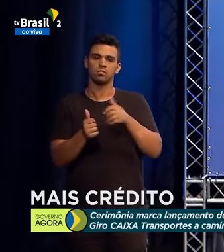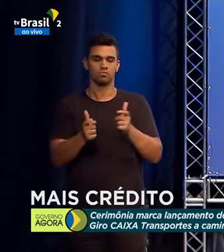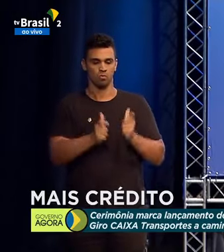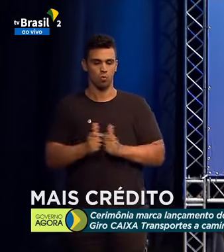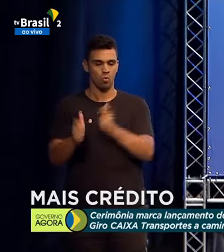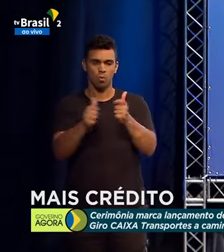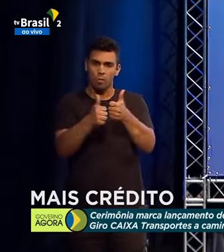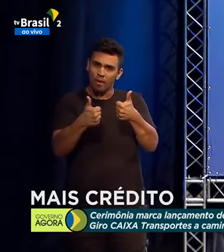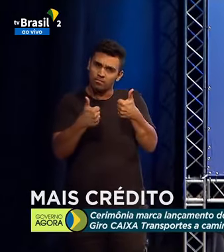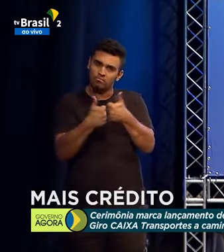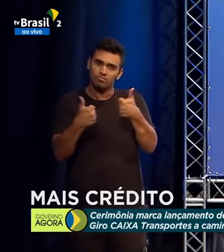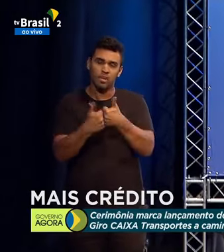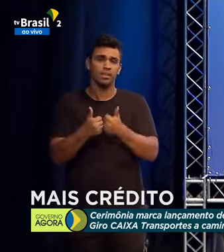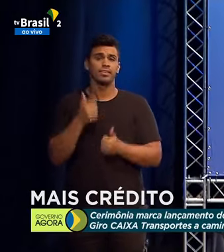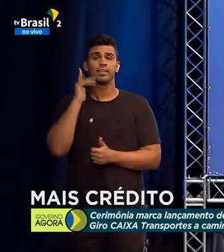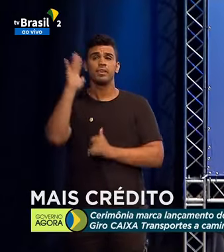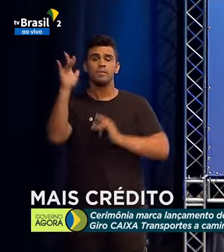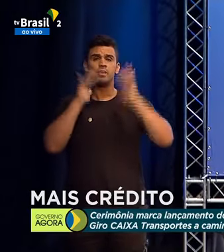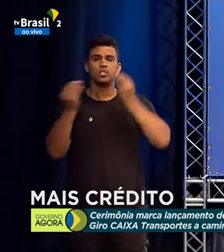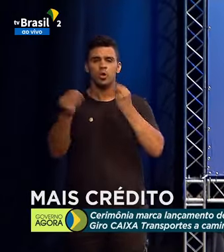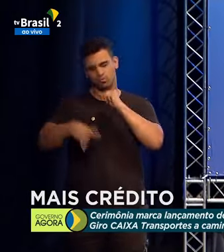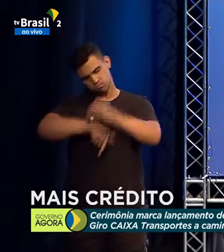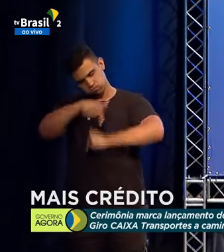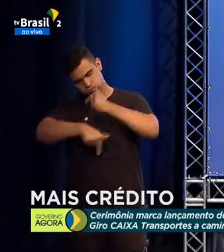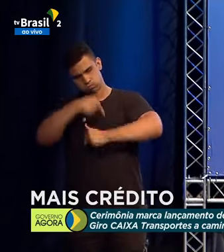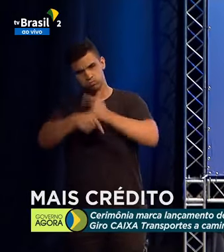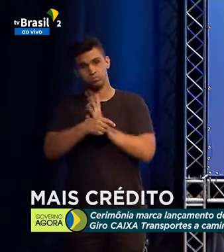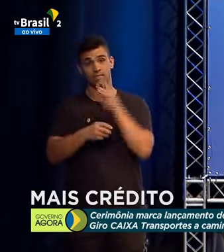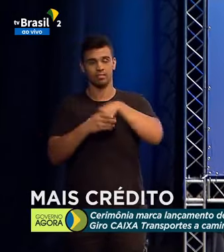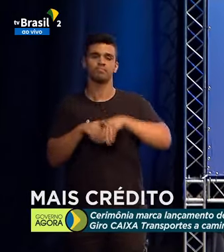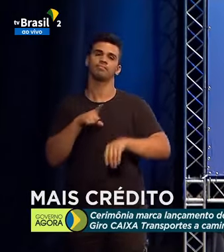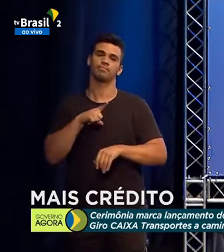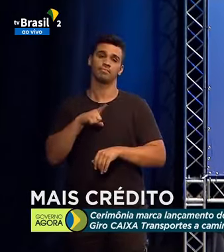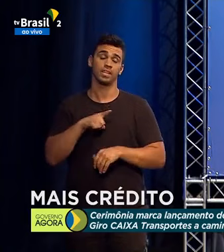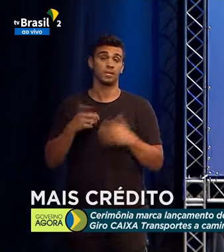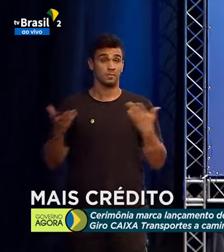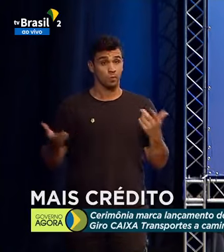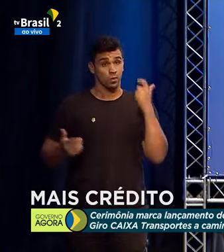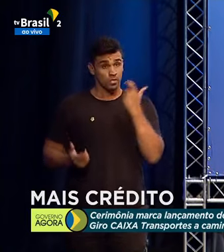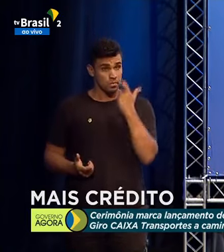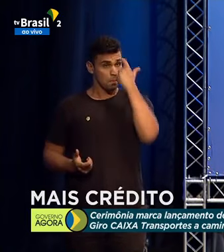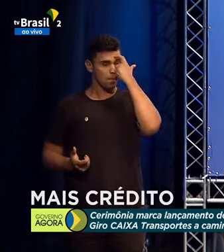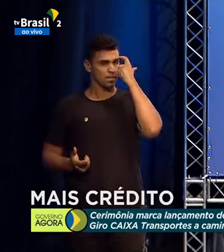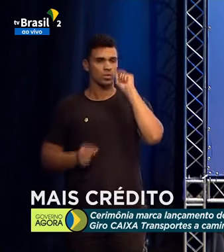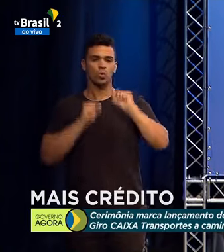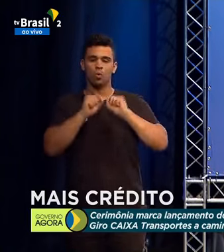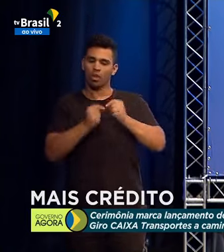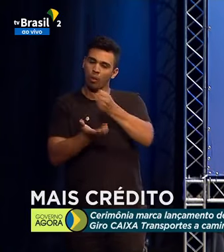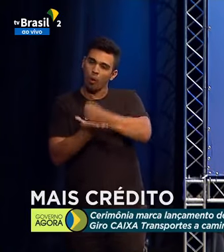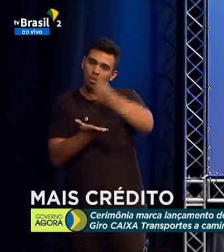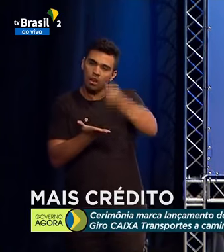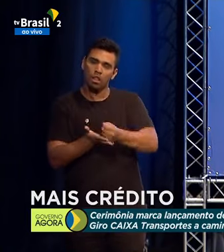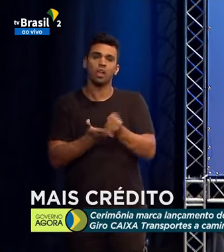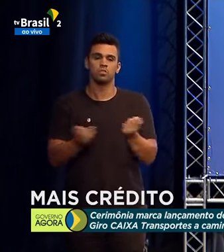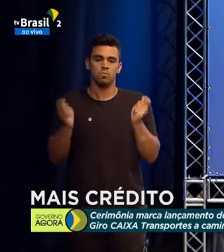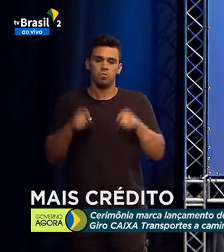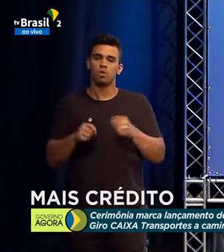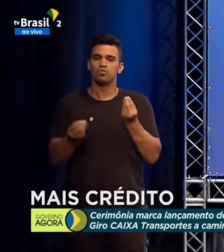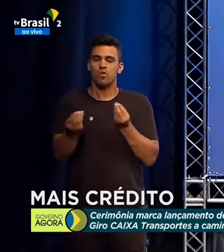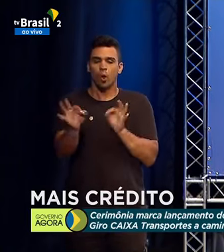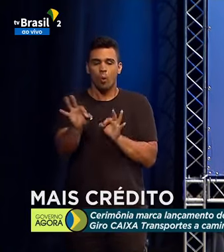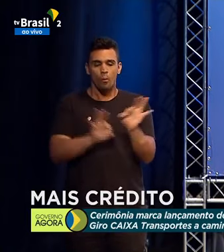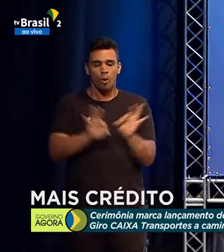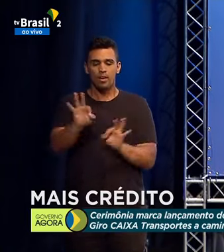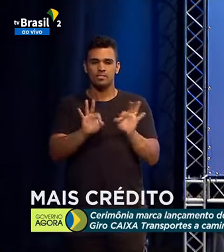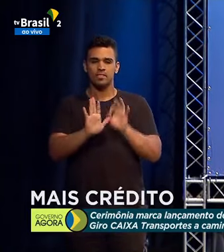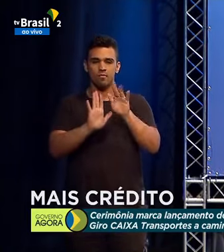perto, imaginam a performance que nós estamos tendo. E quando a gente pensa naquilo que foi contratado, a gente pode projetar o futuro.